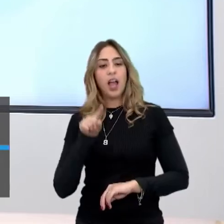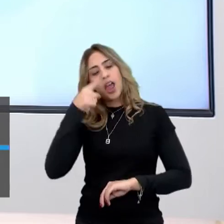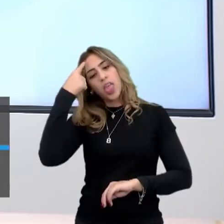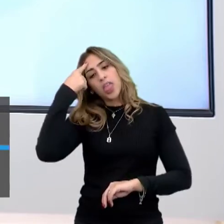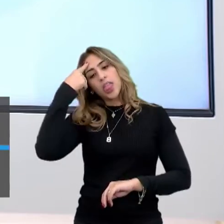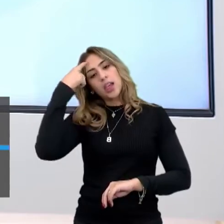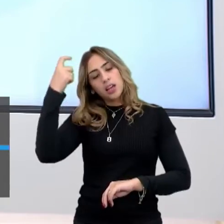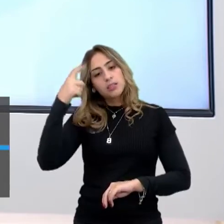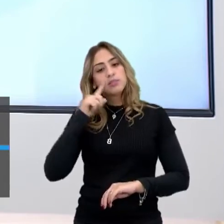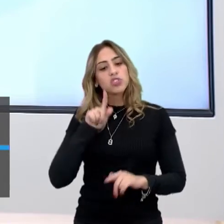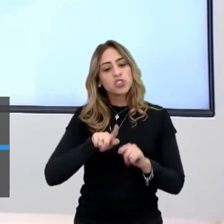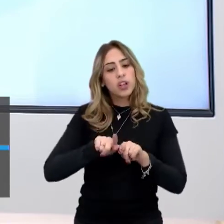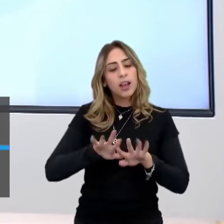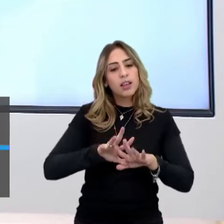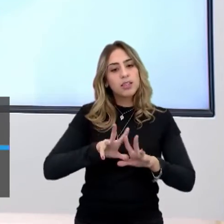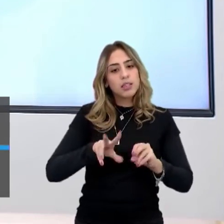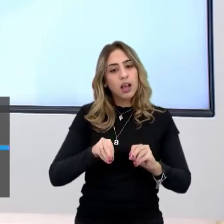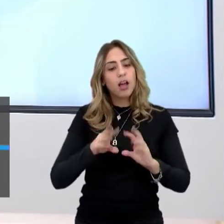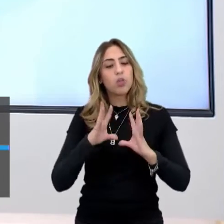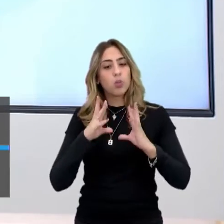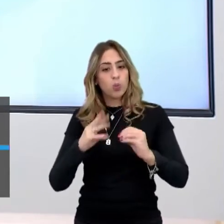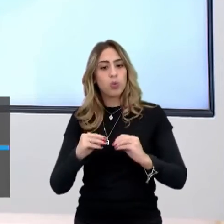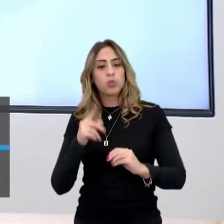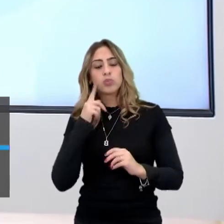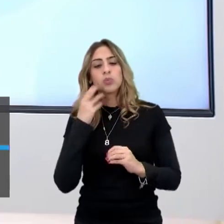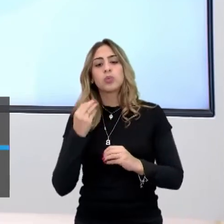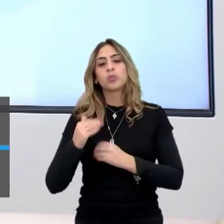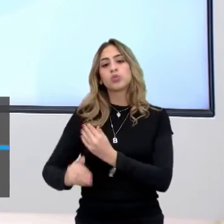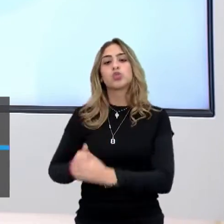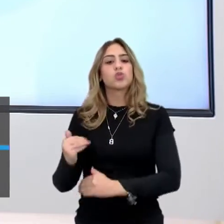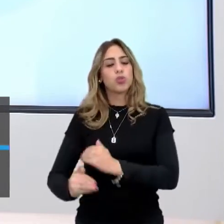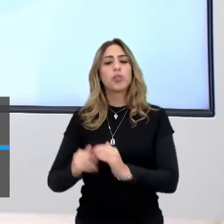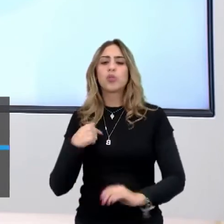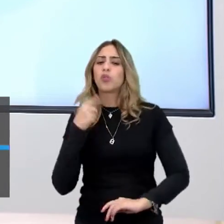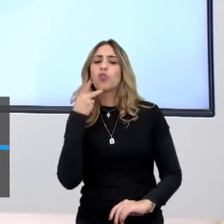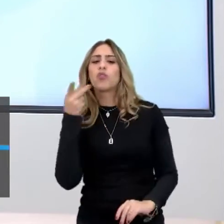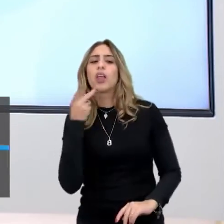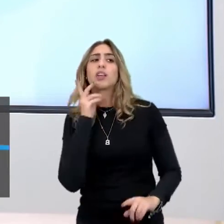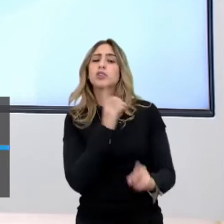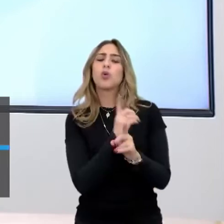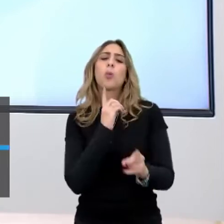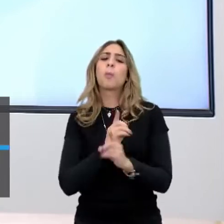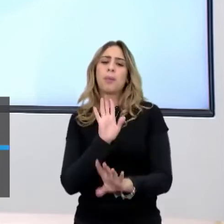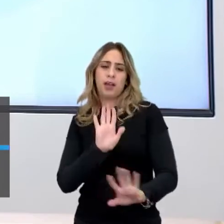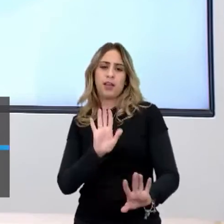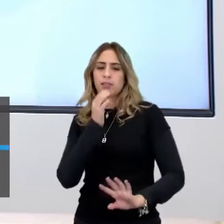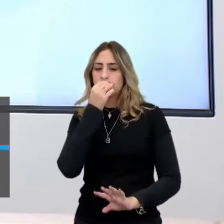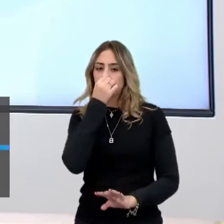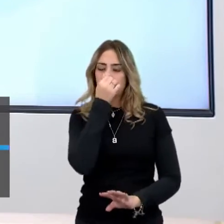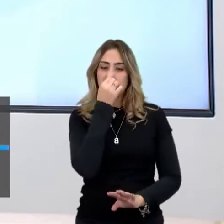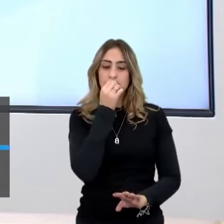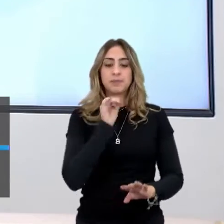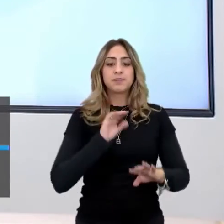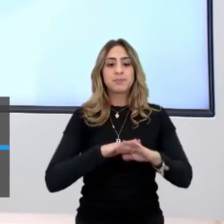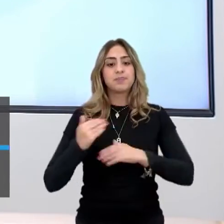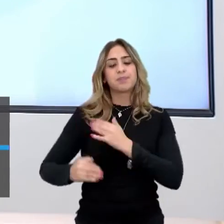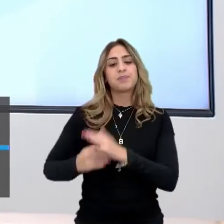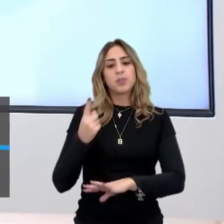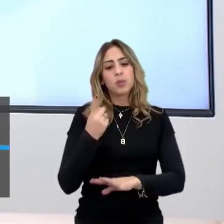de generalizar situações, ela vem muito com o desenvolvimento, não vou nem falar descoberta da álgebra, né? Com o desenvolvimento, foi uma